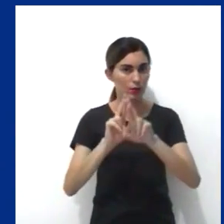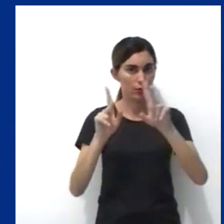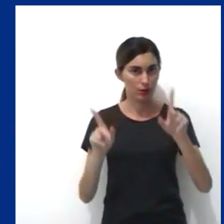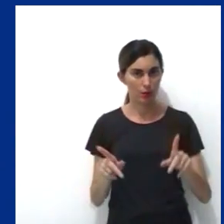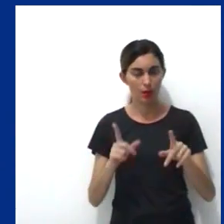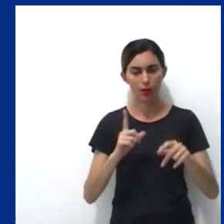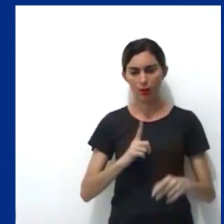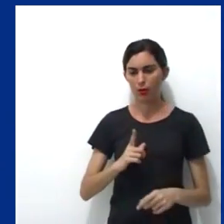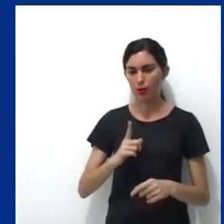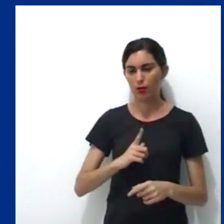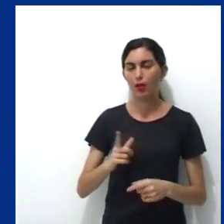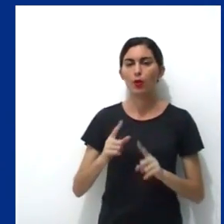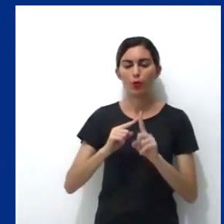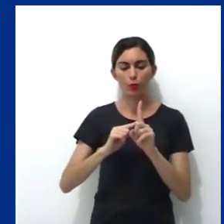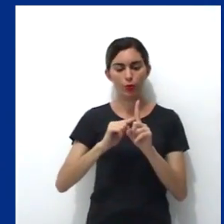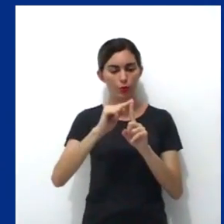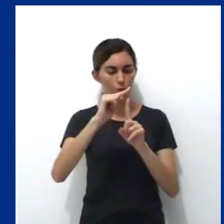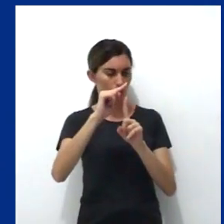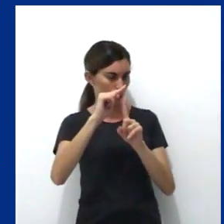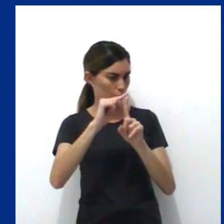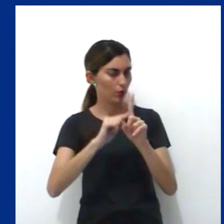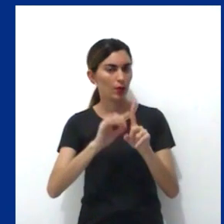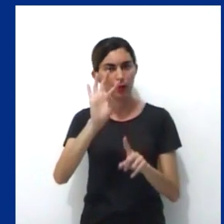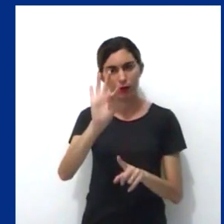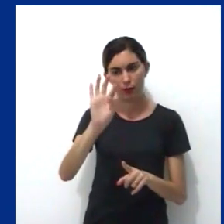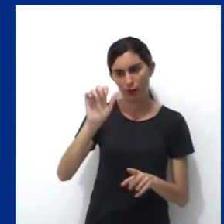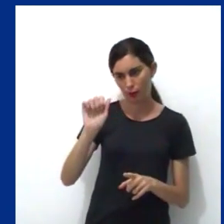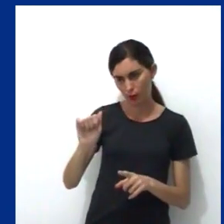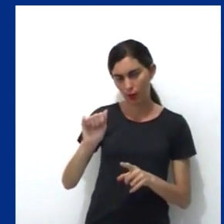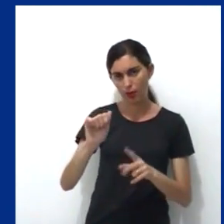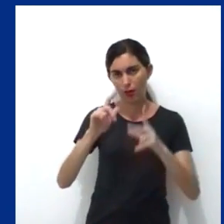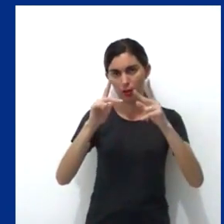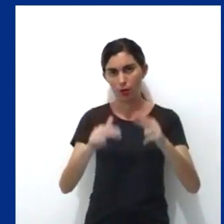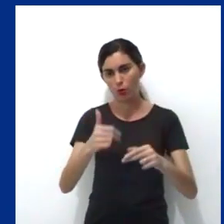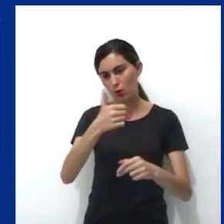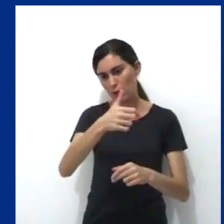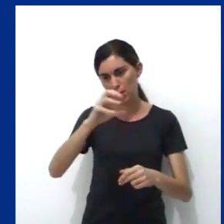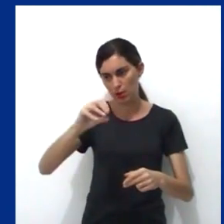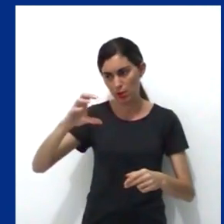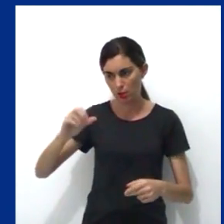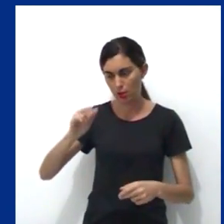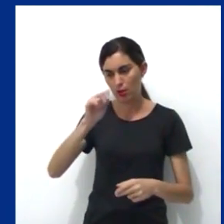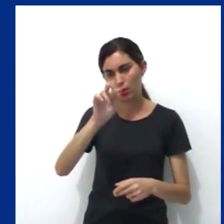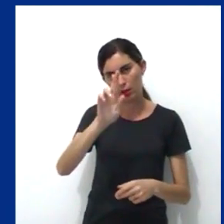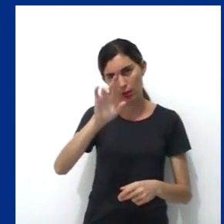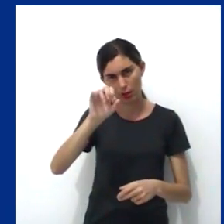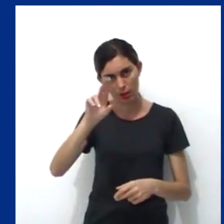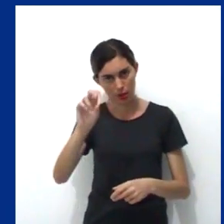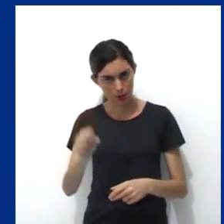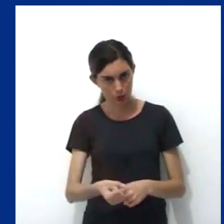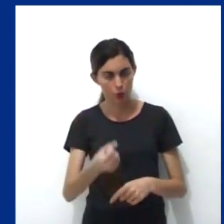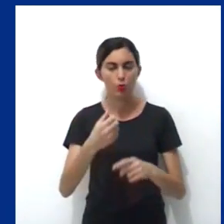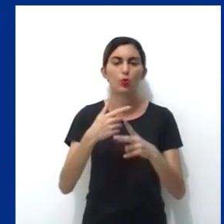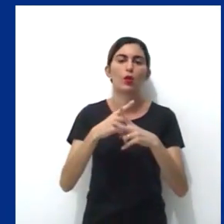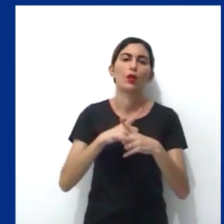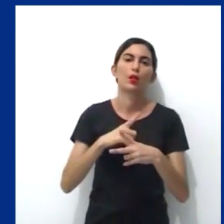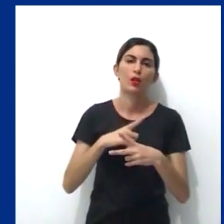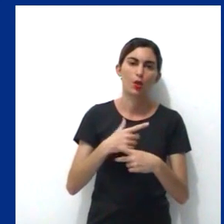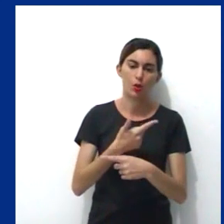calor estiver em movimento, a gente vai falar em termodinâmica. Na imagem, vocês estão vendo aí, no primeiro momento,